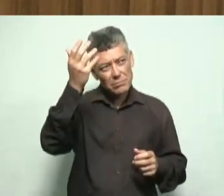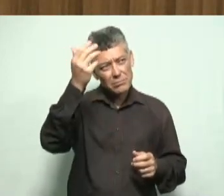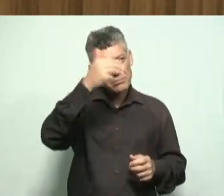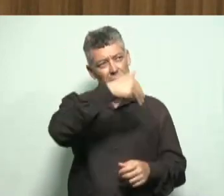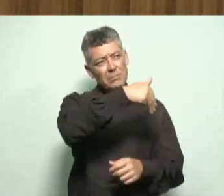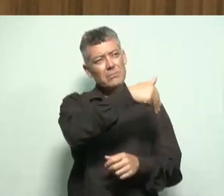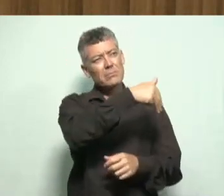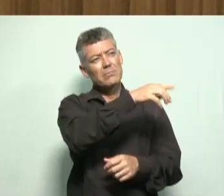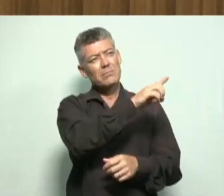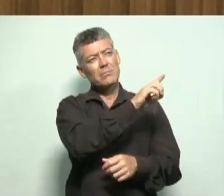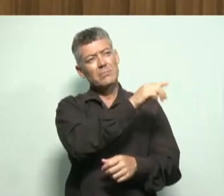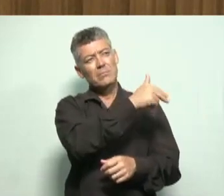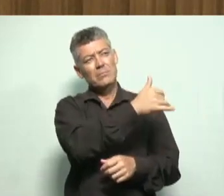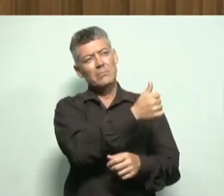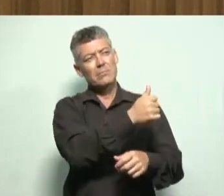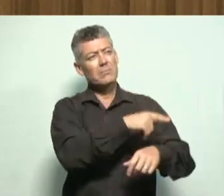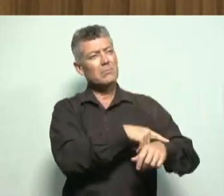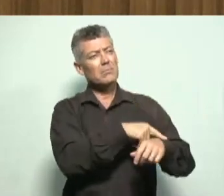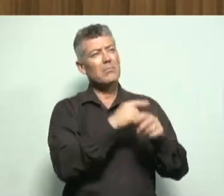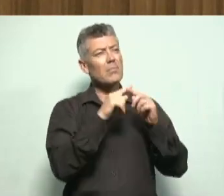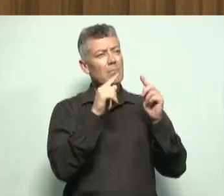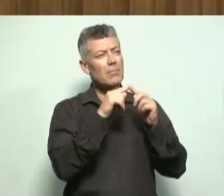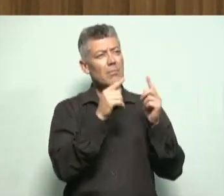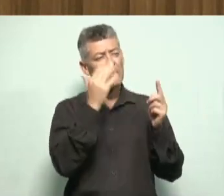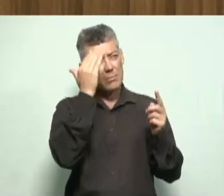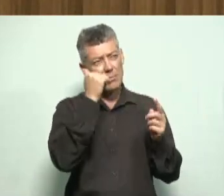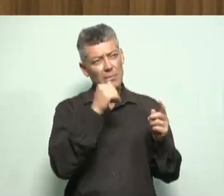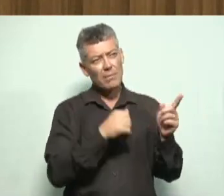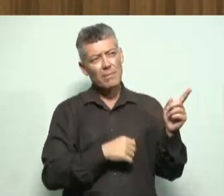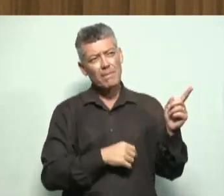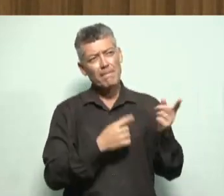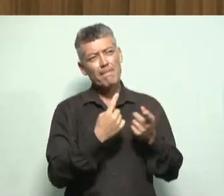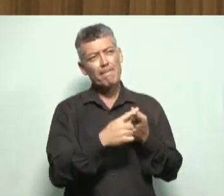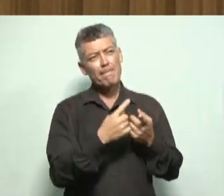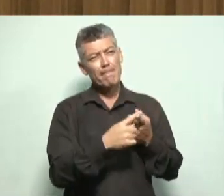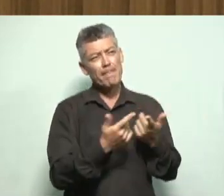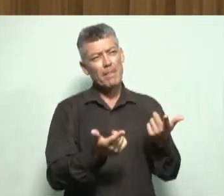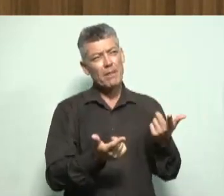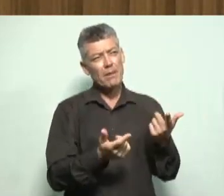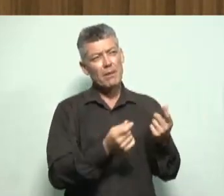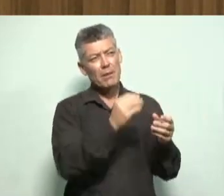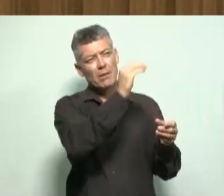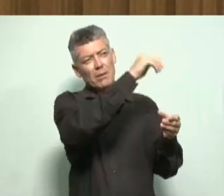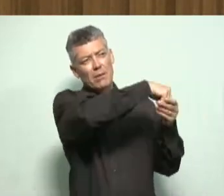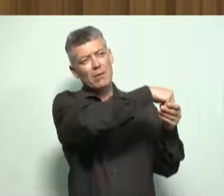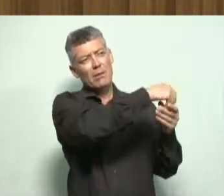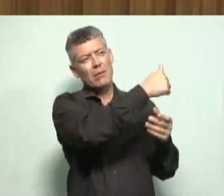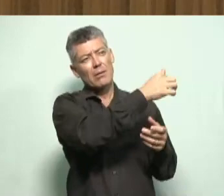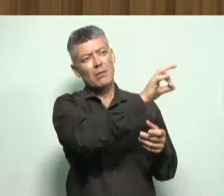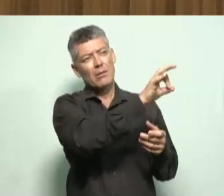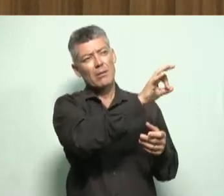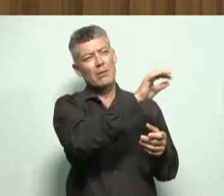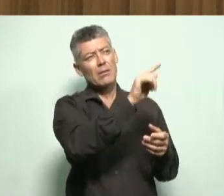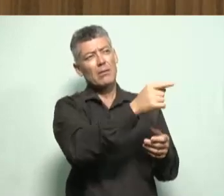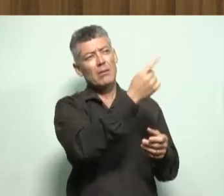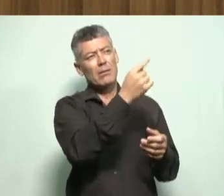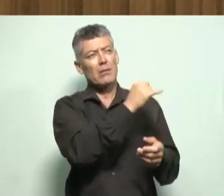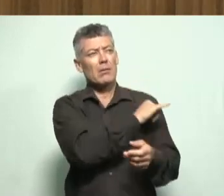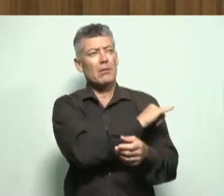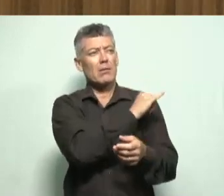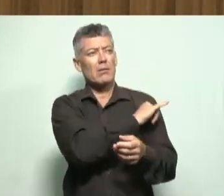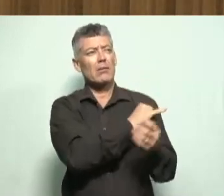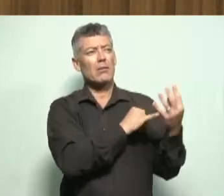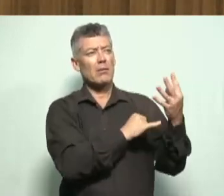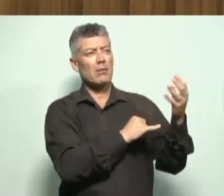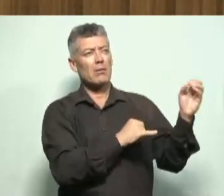eu critiquei. Hora nenhuma eu critiquei, porque eu sabia que por mais que implementassem lá 70 milhões, o Estado do Rio de Janeiro ia ganhar